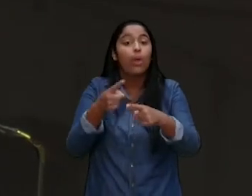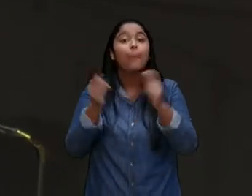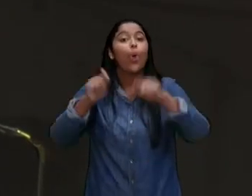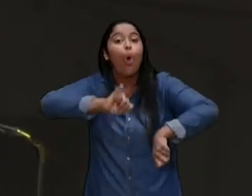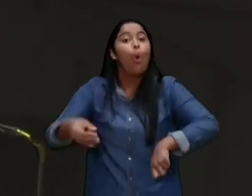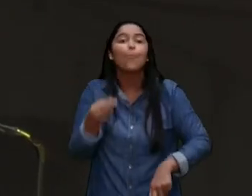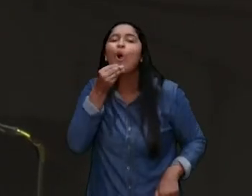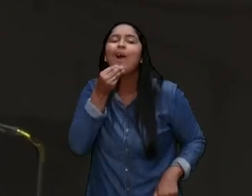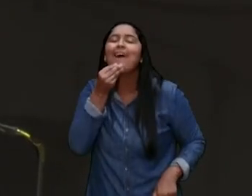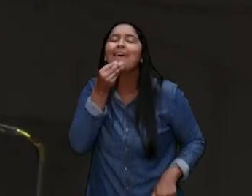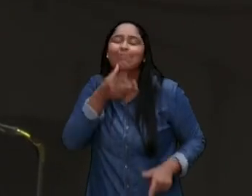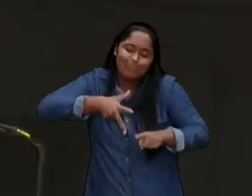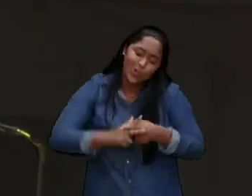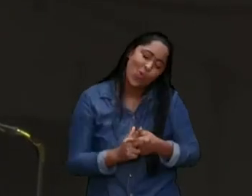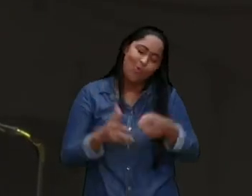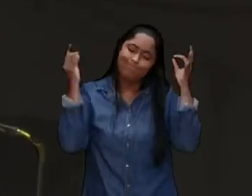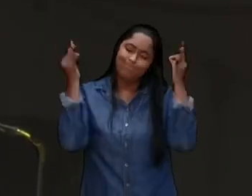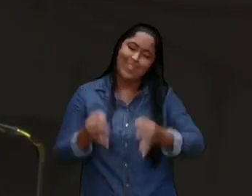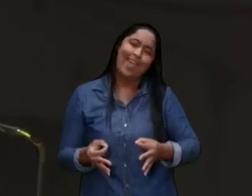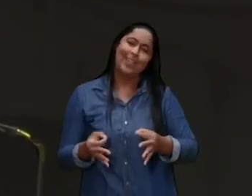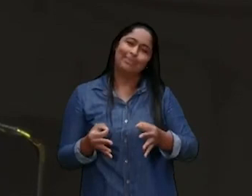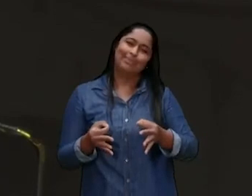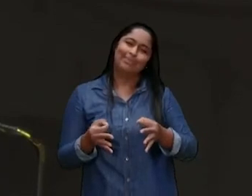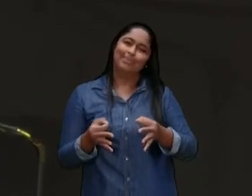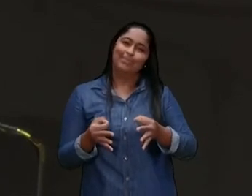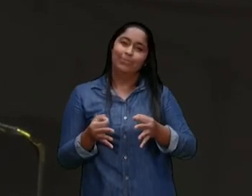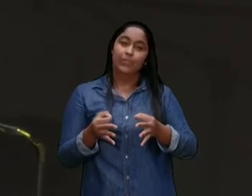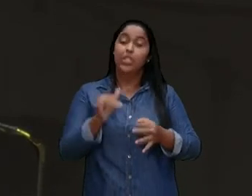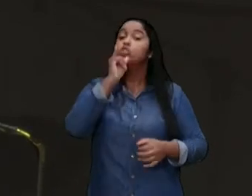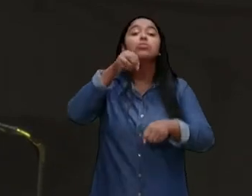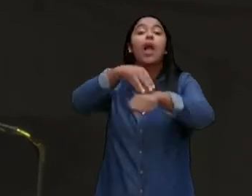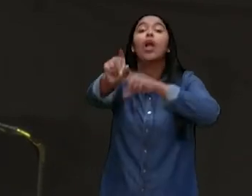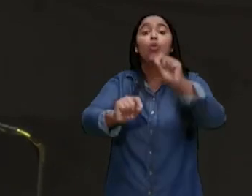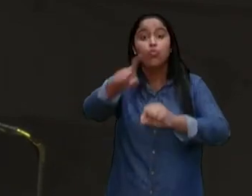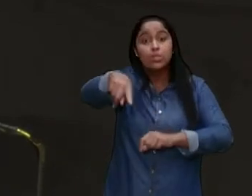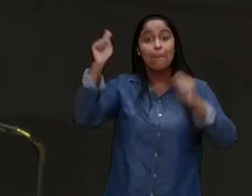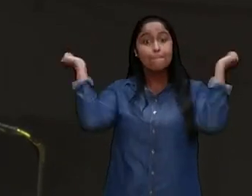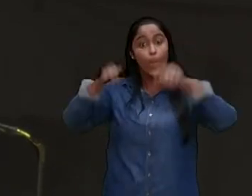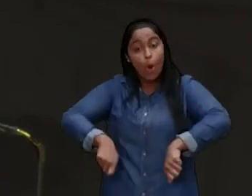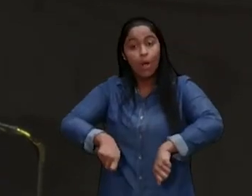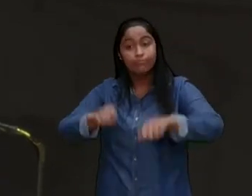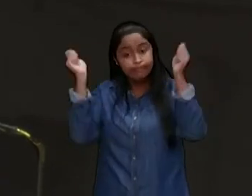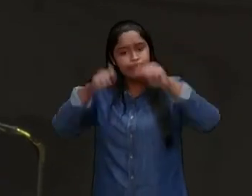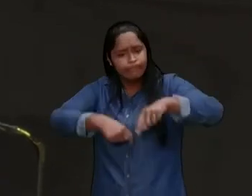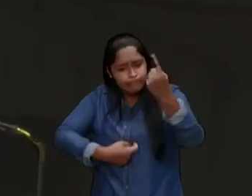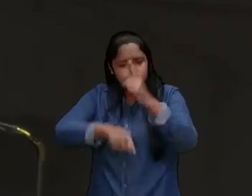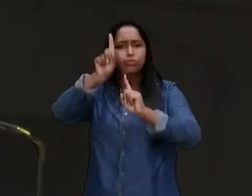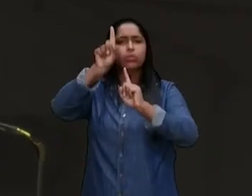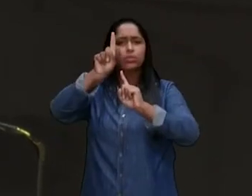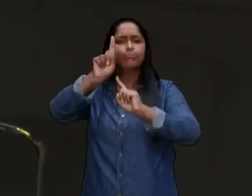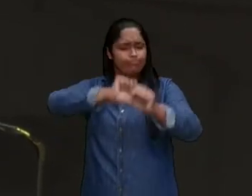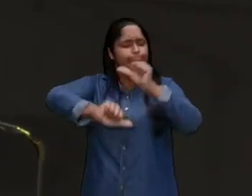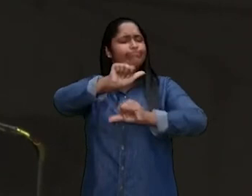quero te dizer que é muito possível e que depende de você ressignificar Só